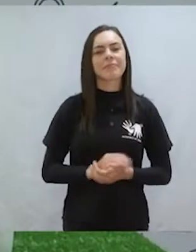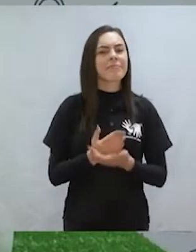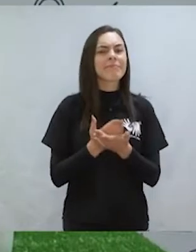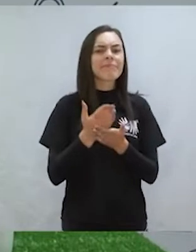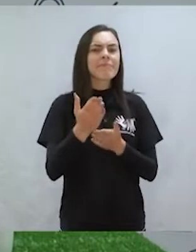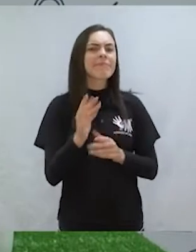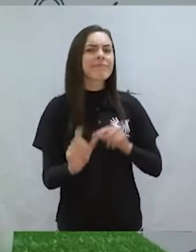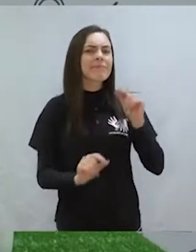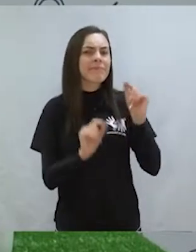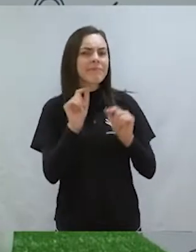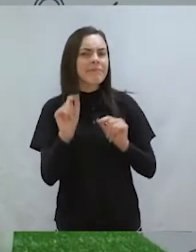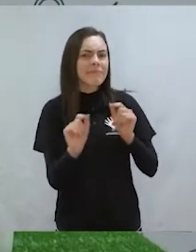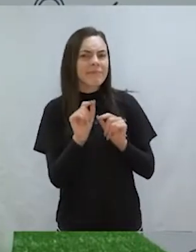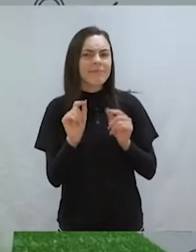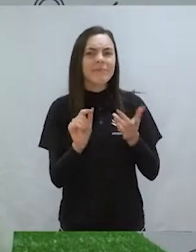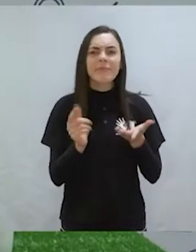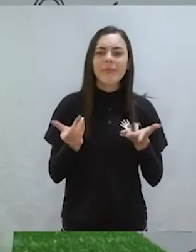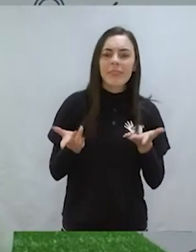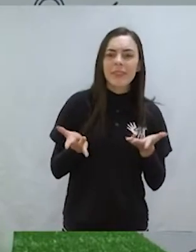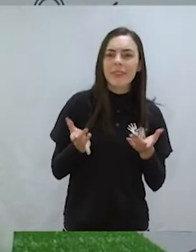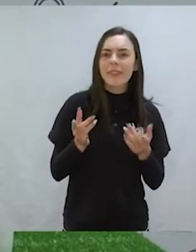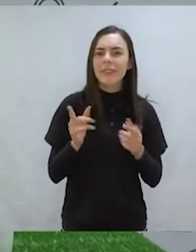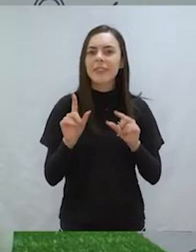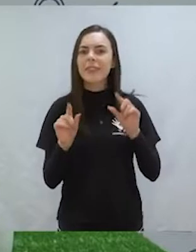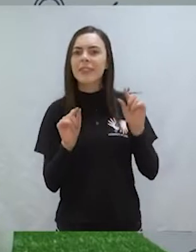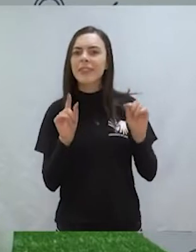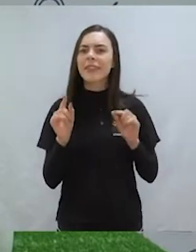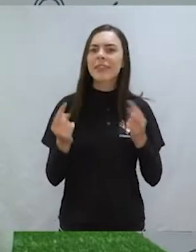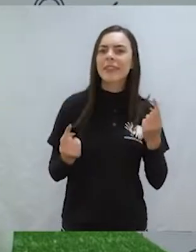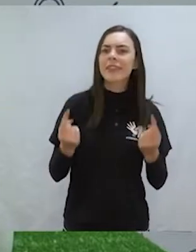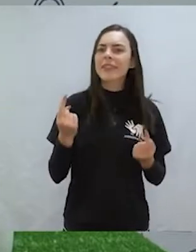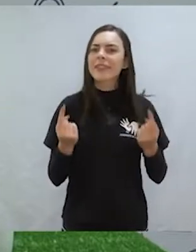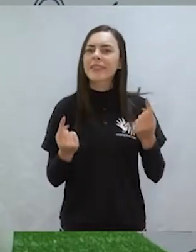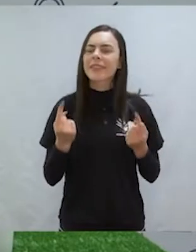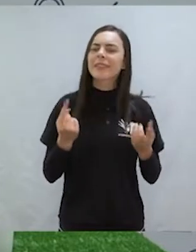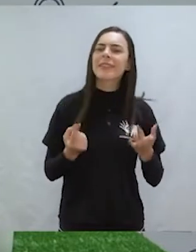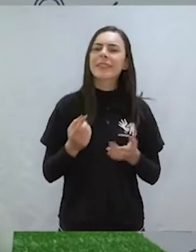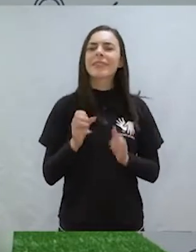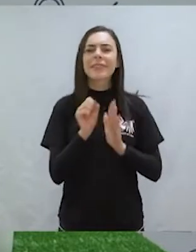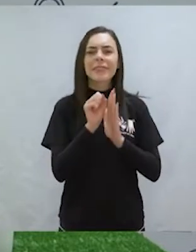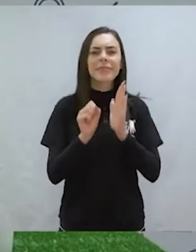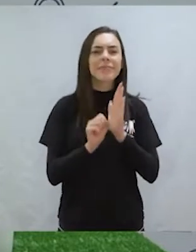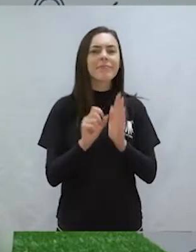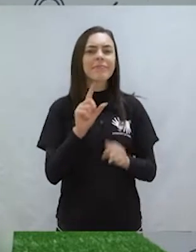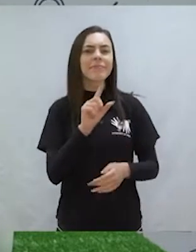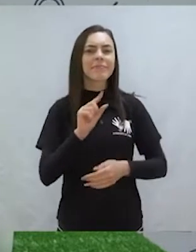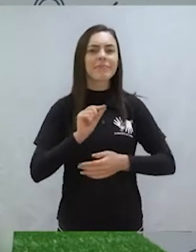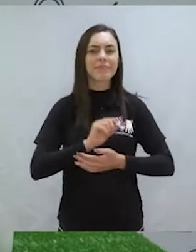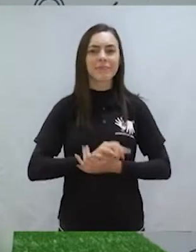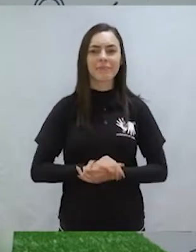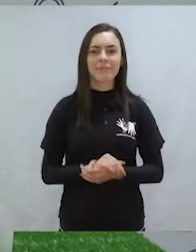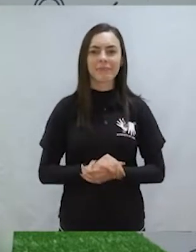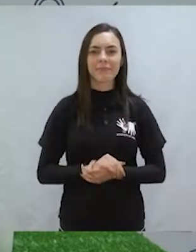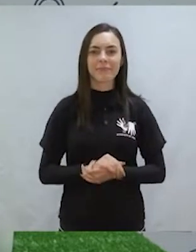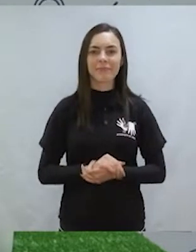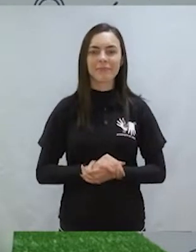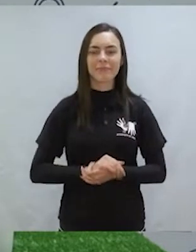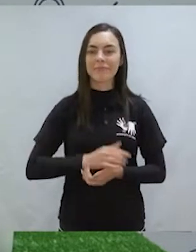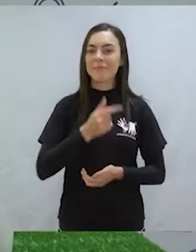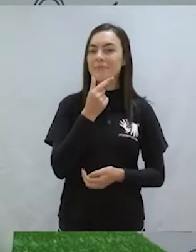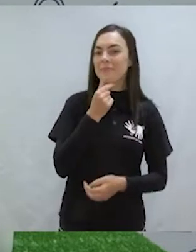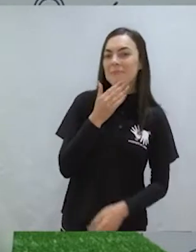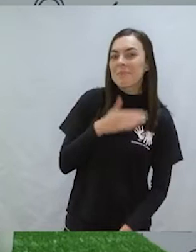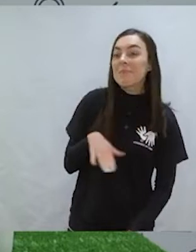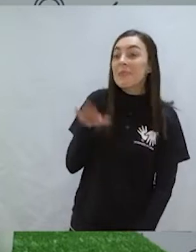será que vai começar? Quem vai começar? Escolha lá quem vai começar, qual símbolo que você vai querer. Eu